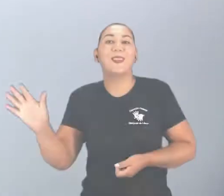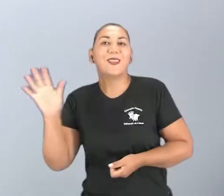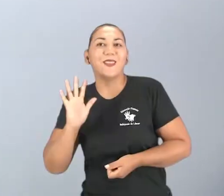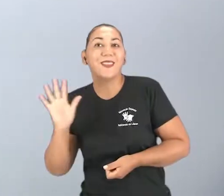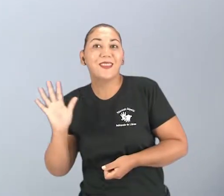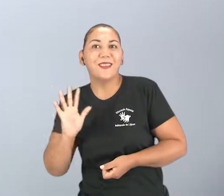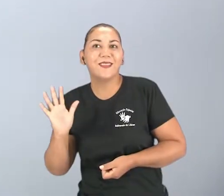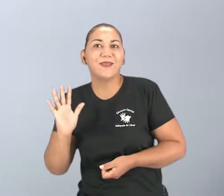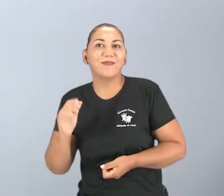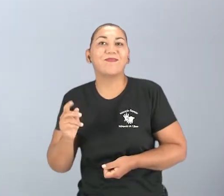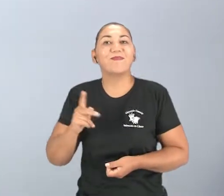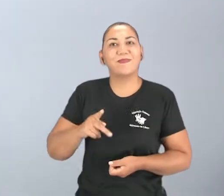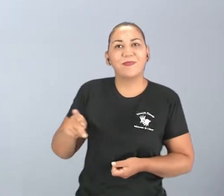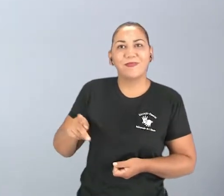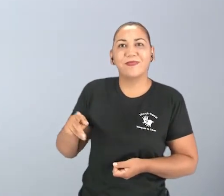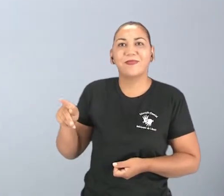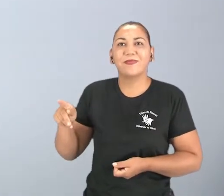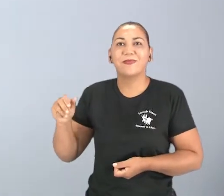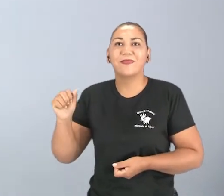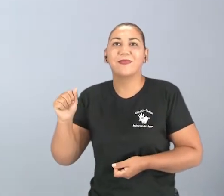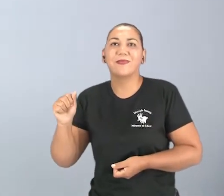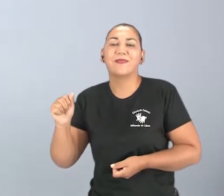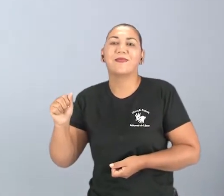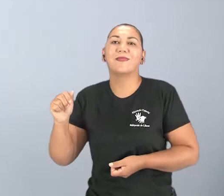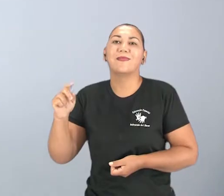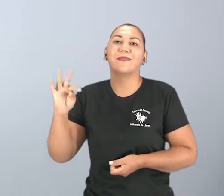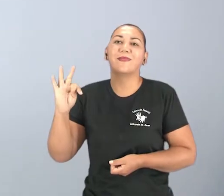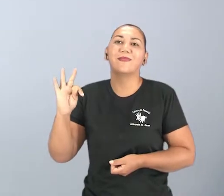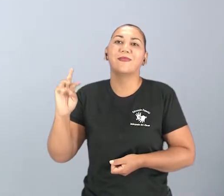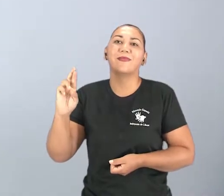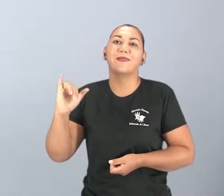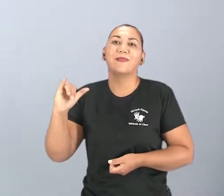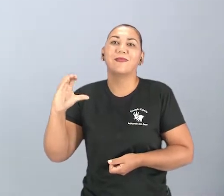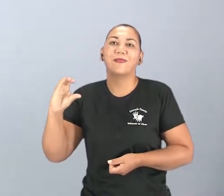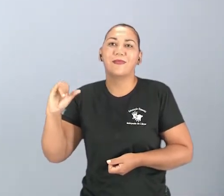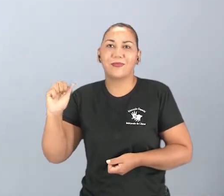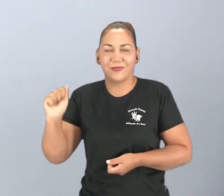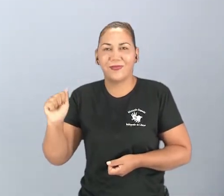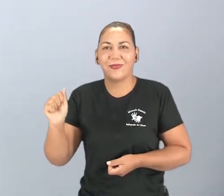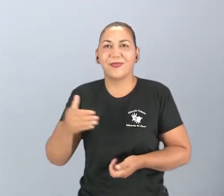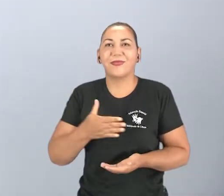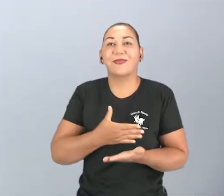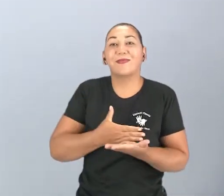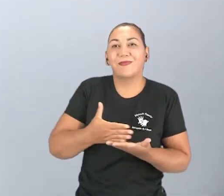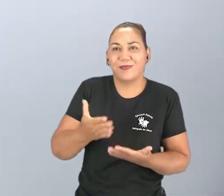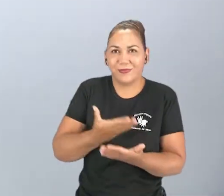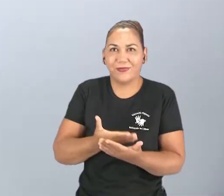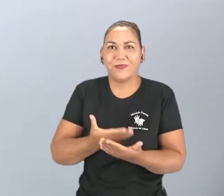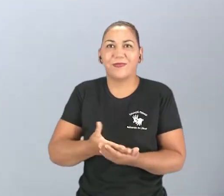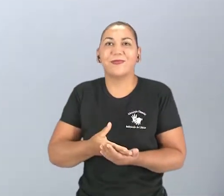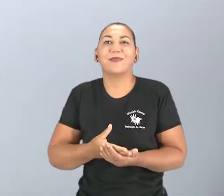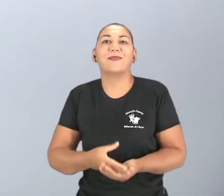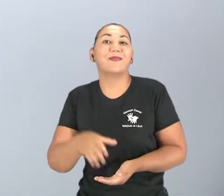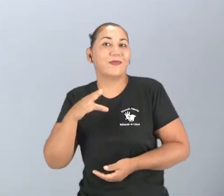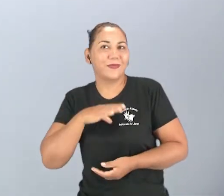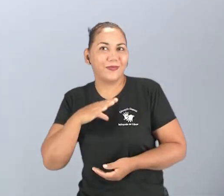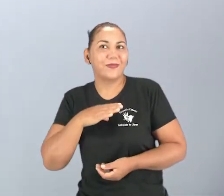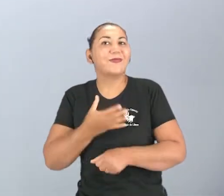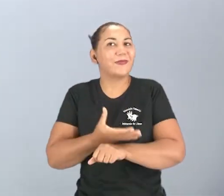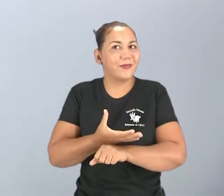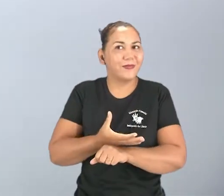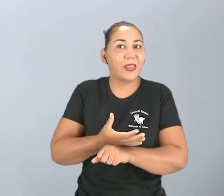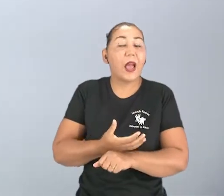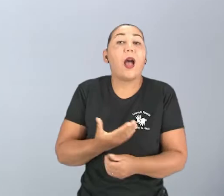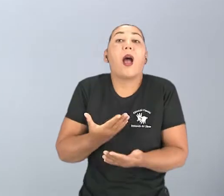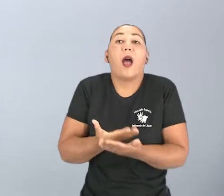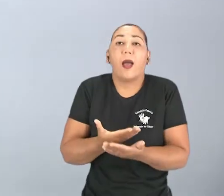Olá, eu sou a professora Patrícia Rufino e agora nós vamos iniciar a aula de língua portuguesa. Para a aula de hoje, eu